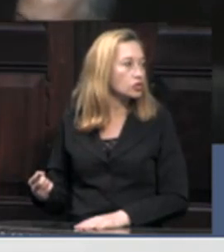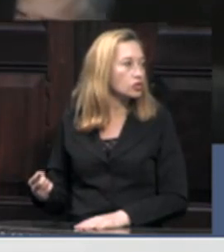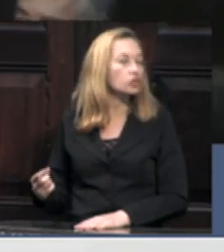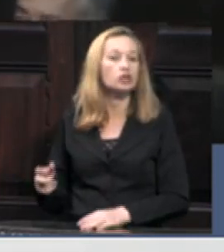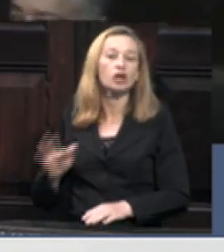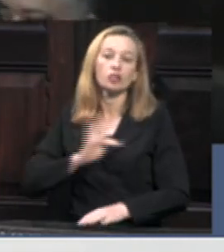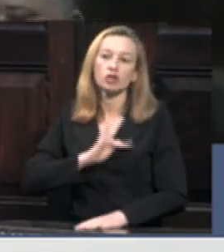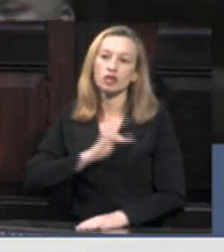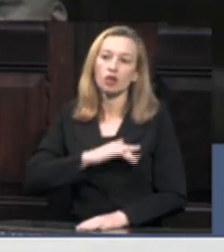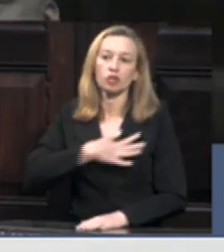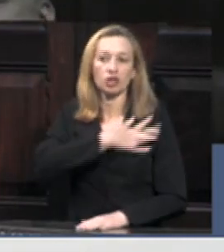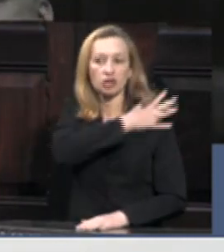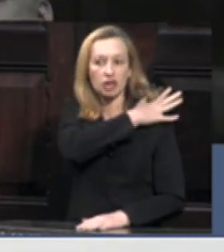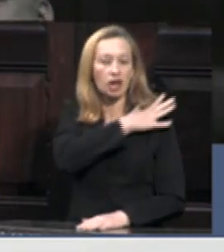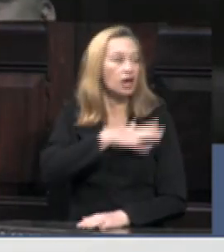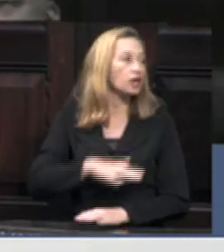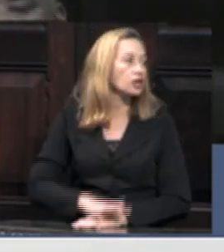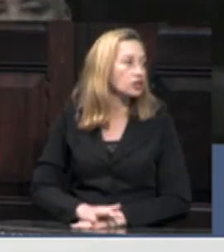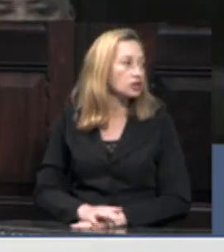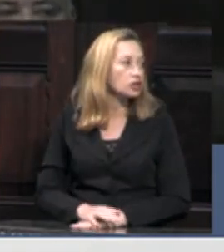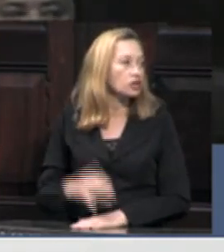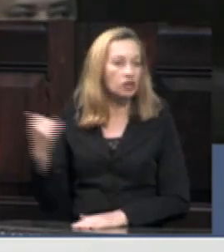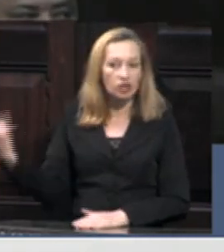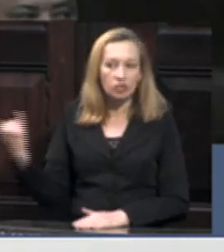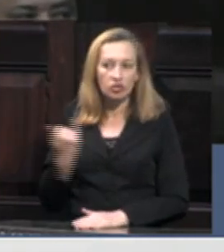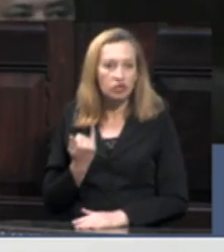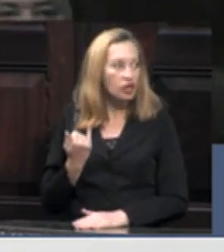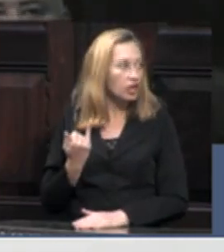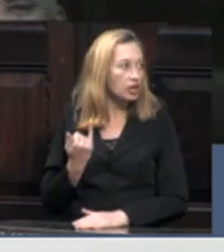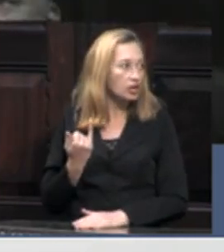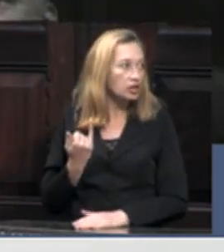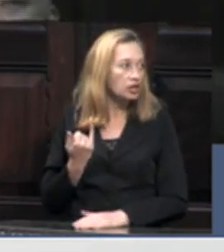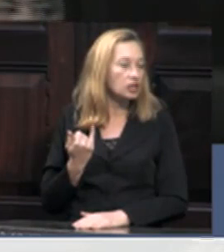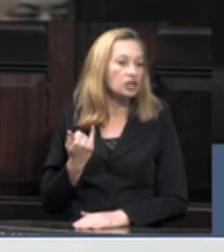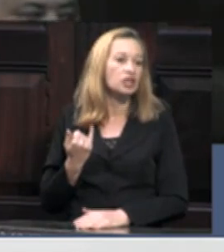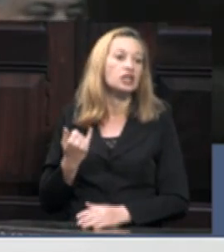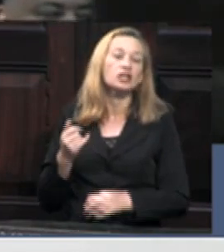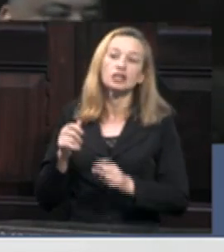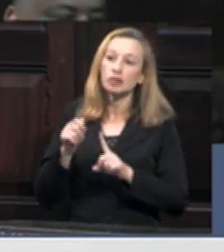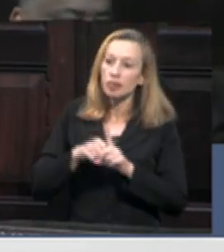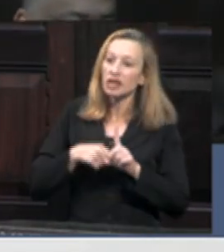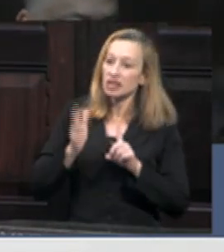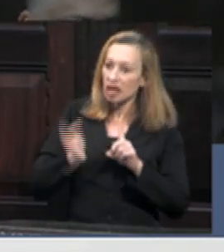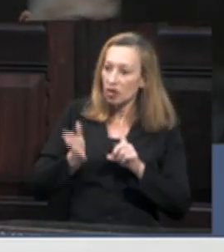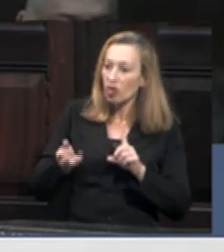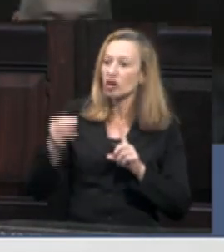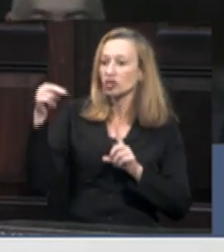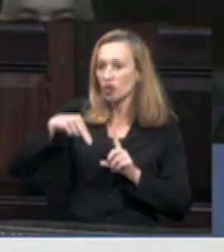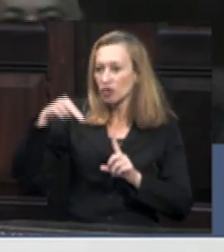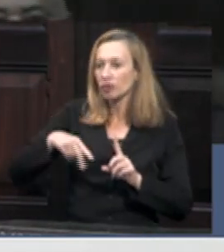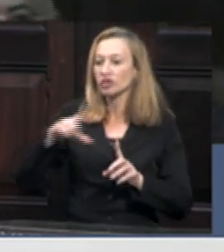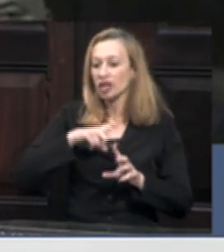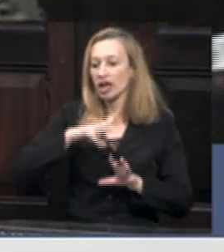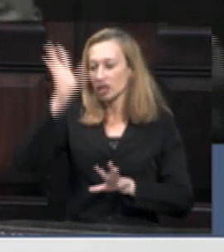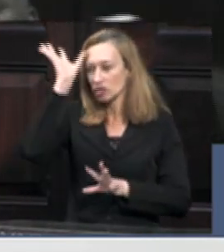policiais militares, e a informação é que ainda nesse mês de novembro teria uma solução